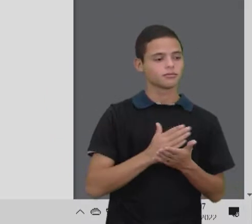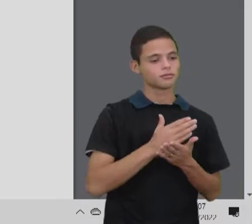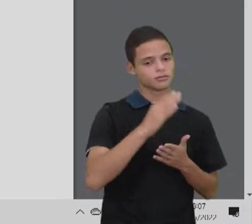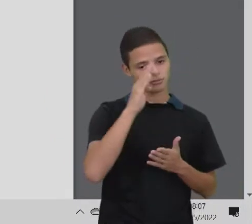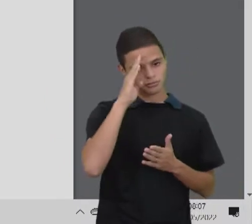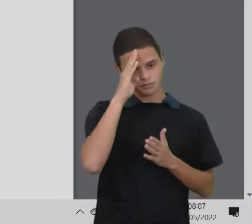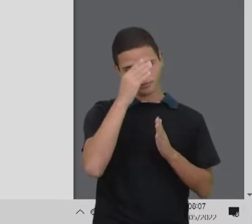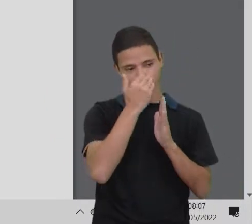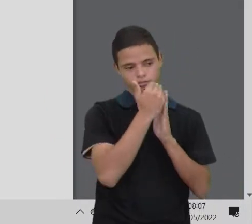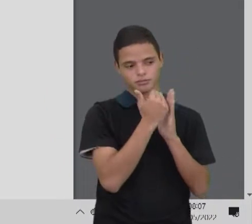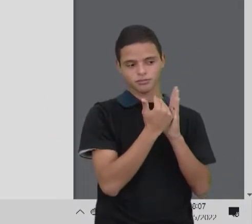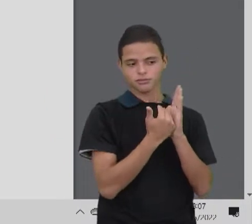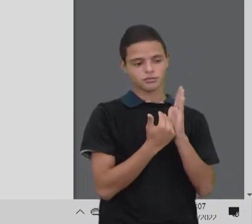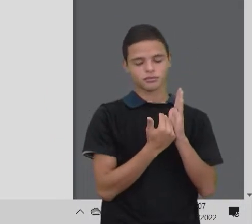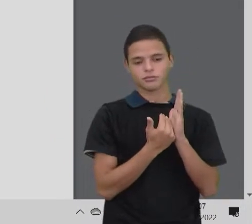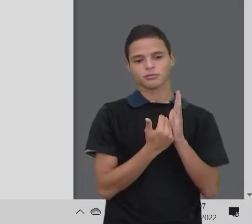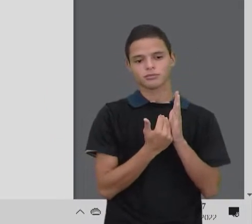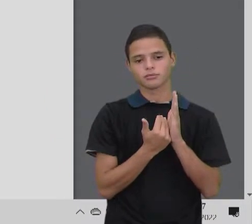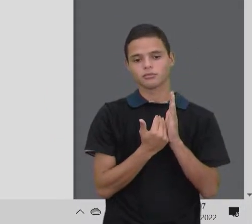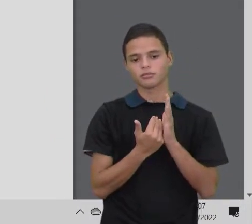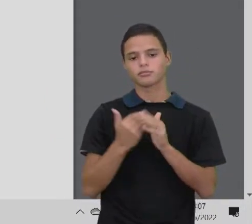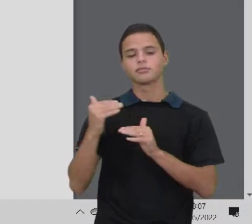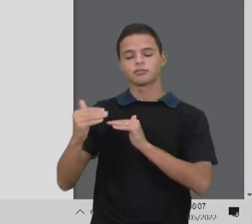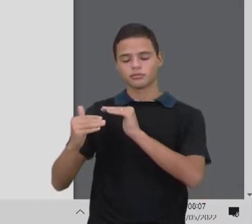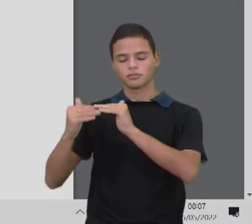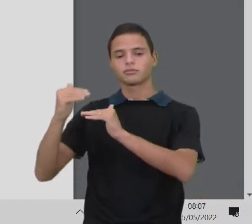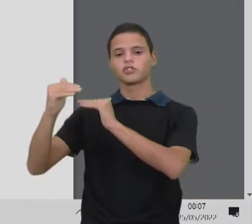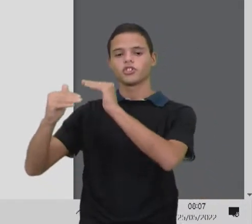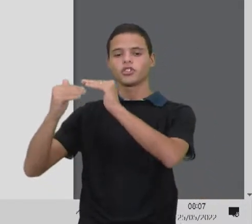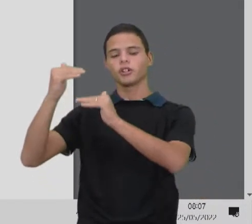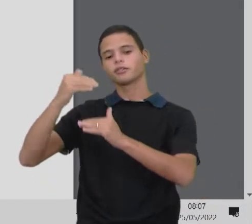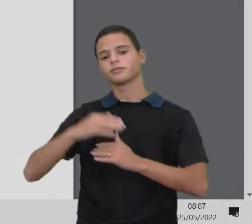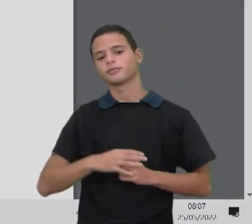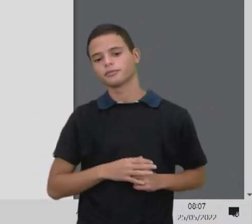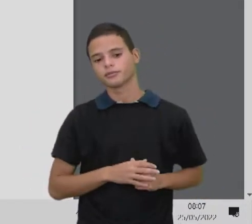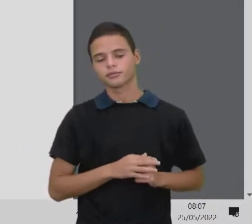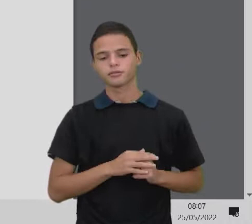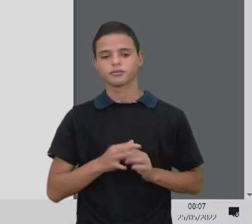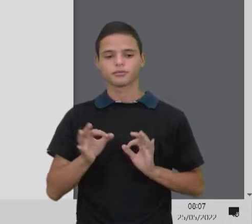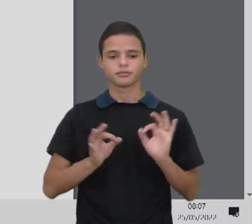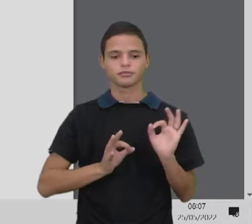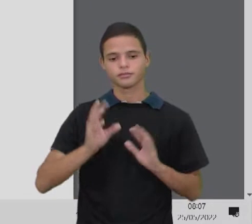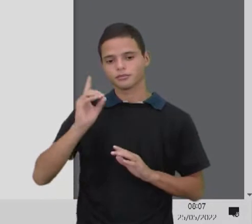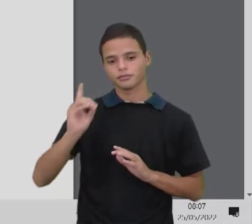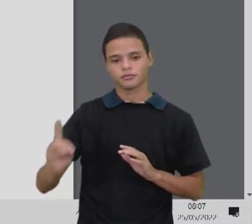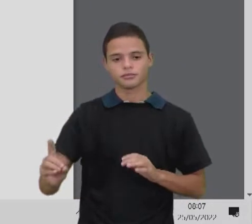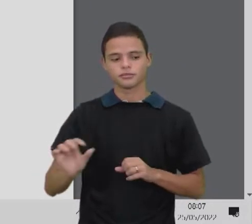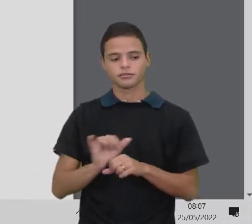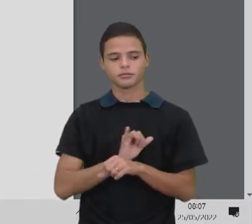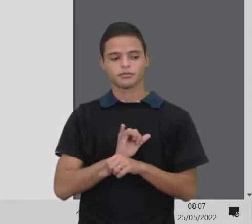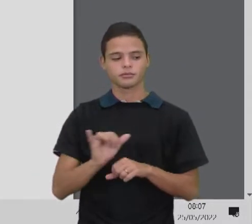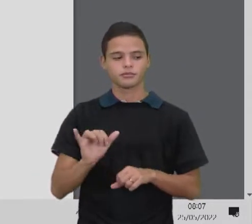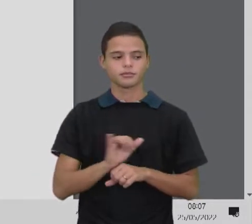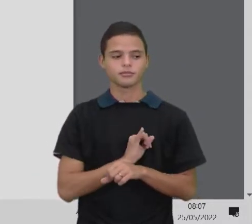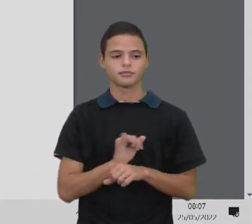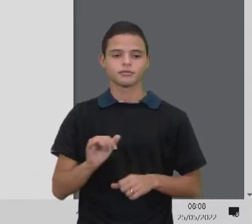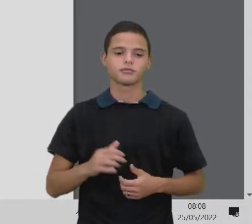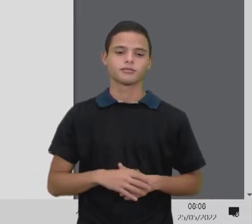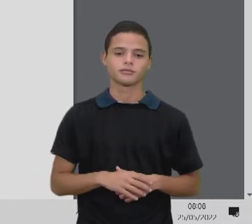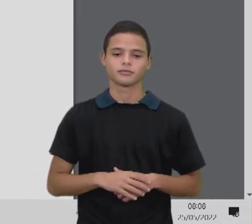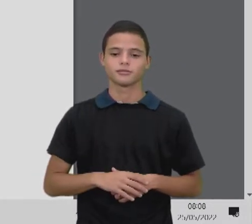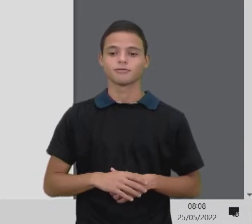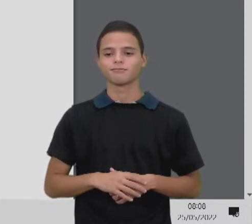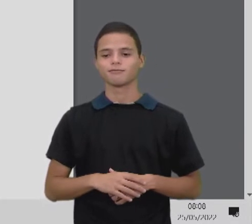que regem a política do desenvolvimento urbano e plano diretor estratégico, tá ok? Do município,